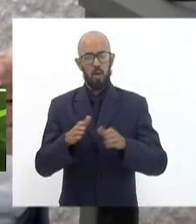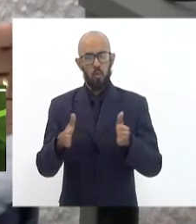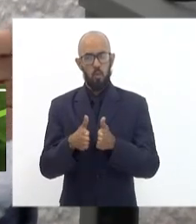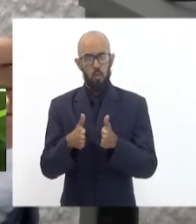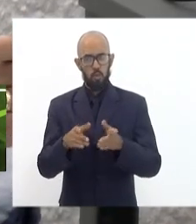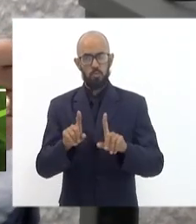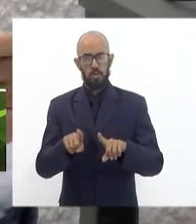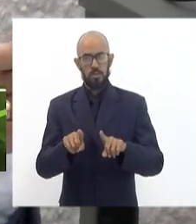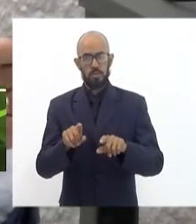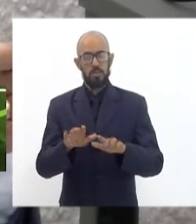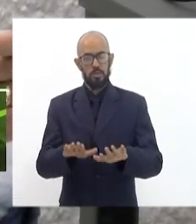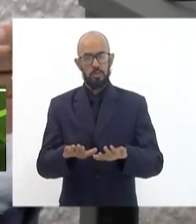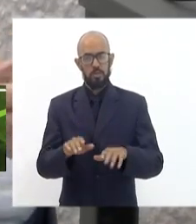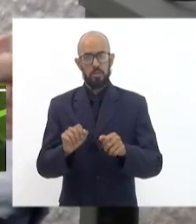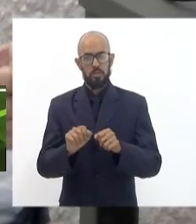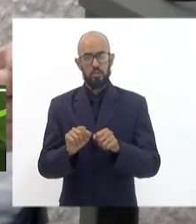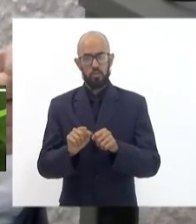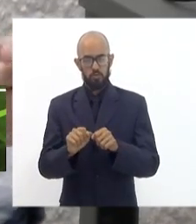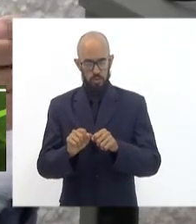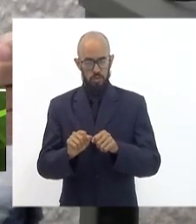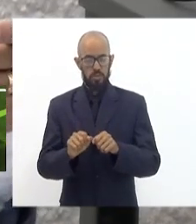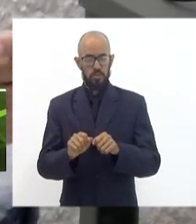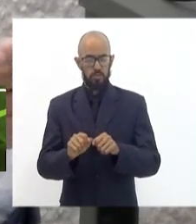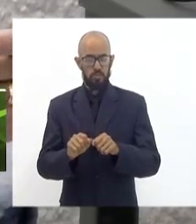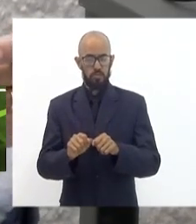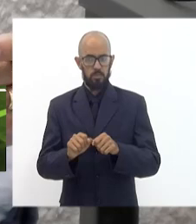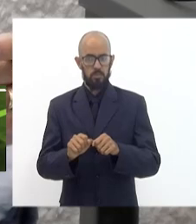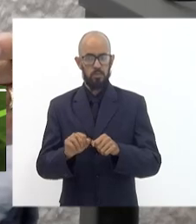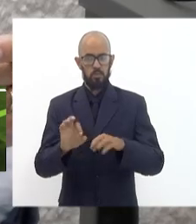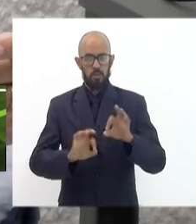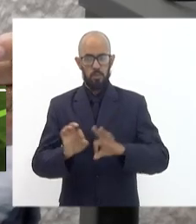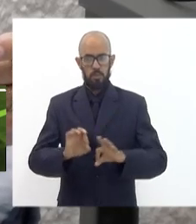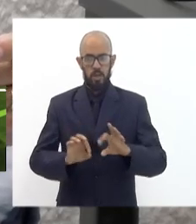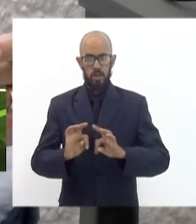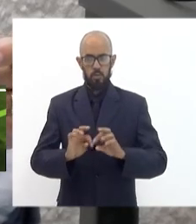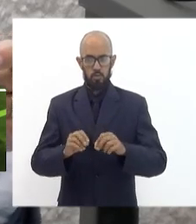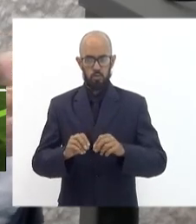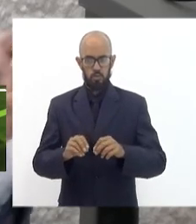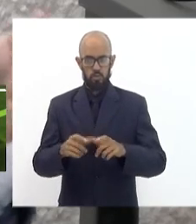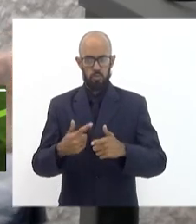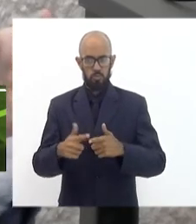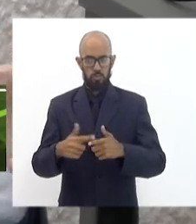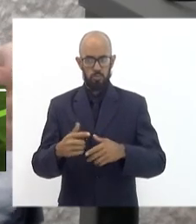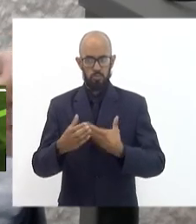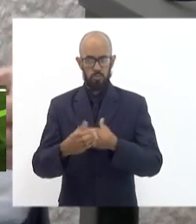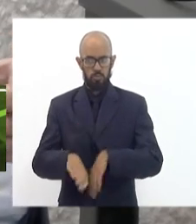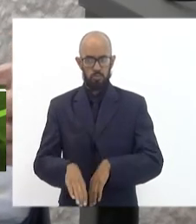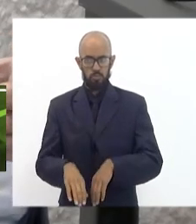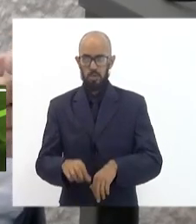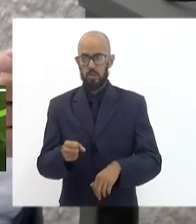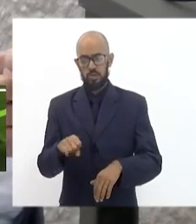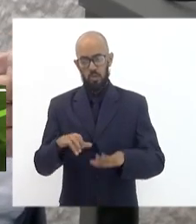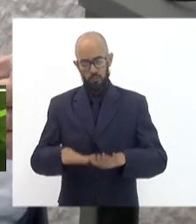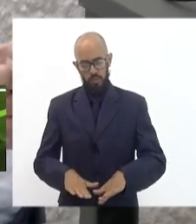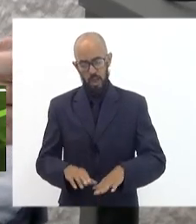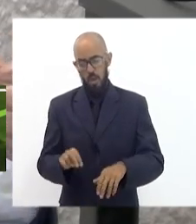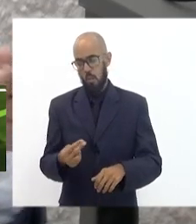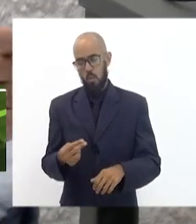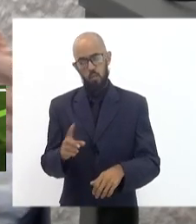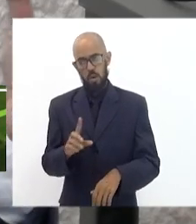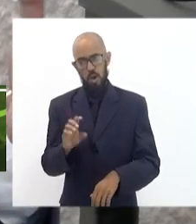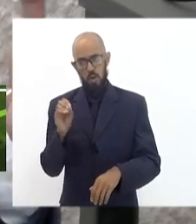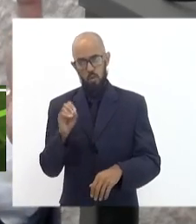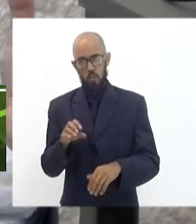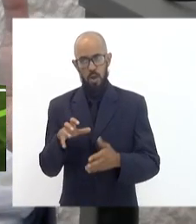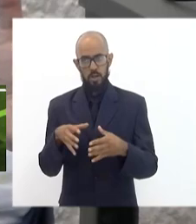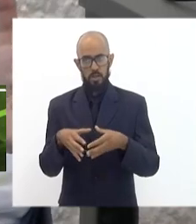movimento tomou é uma tarefa nosso vai nós vamos preparar essa questão do concurso público independente da minha permanência não a